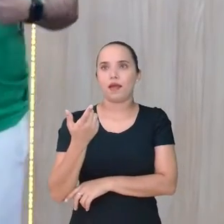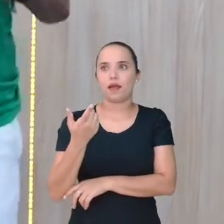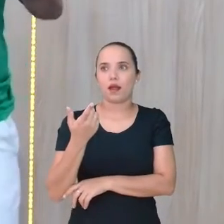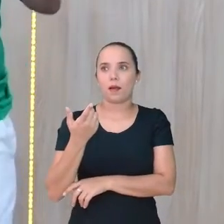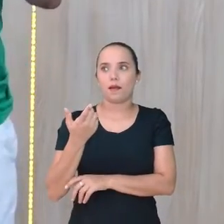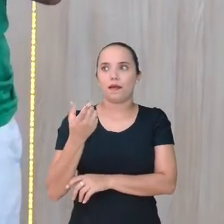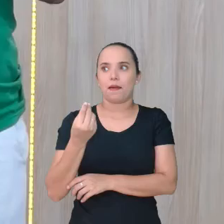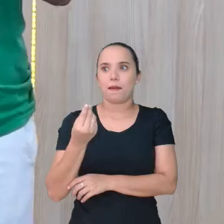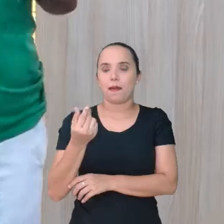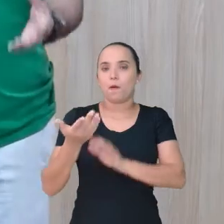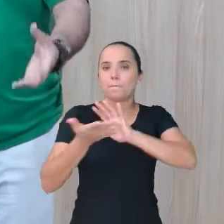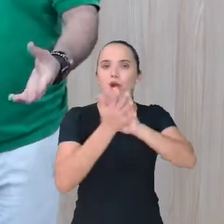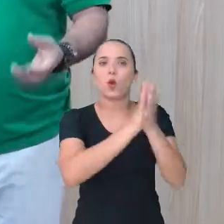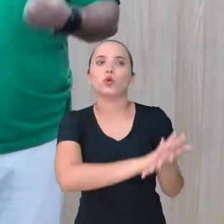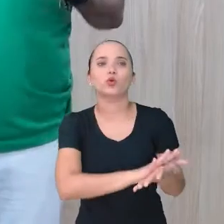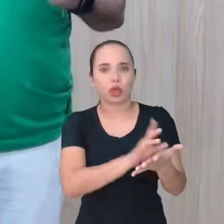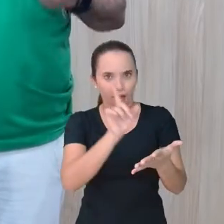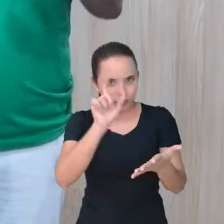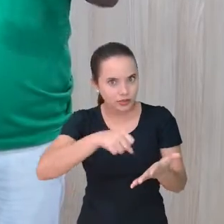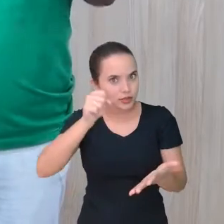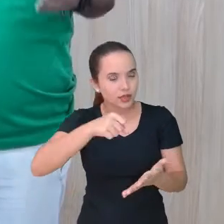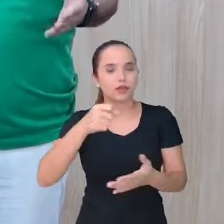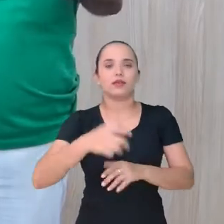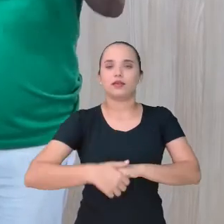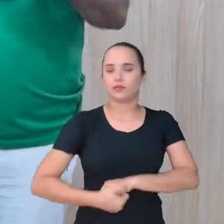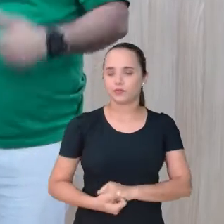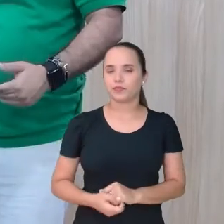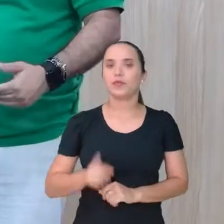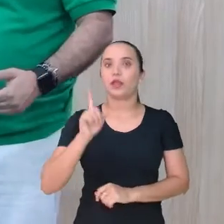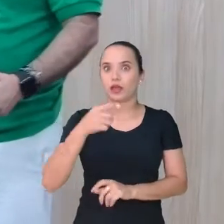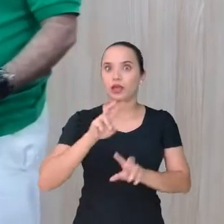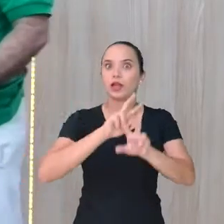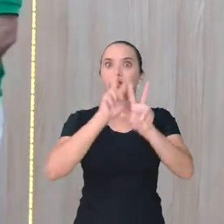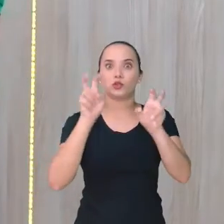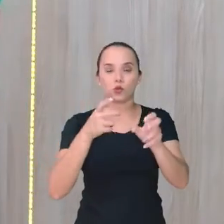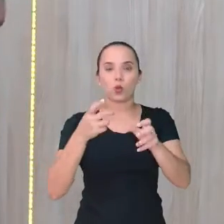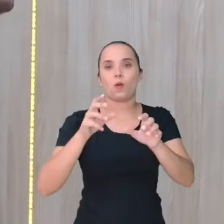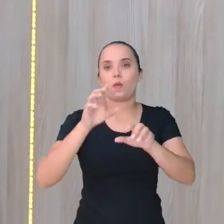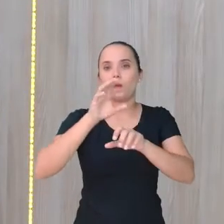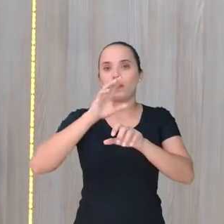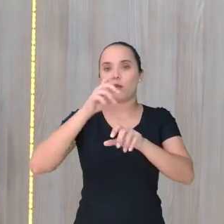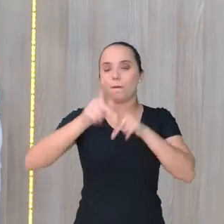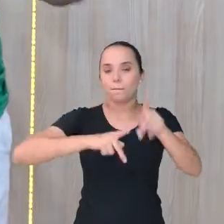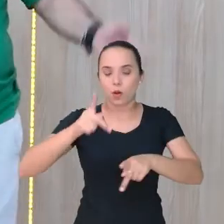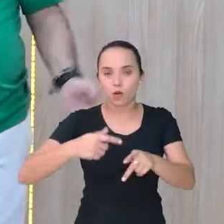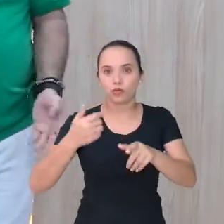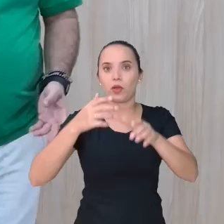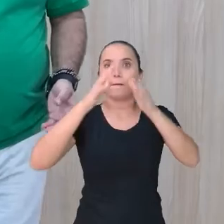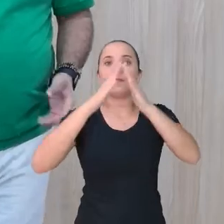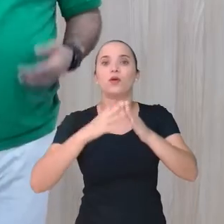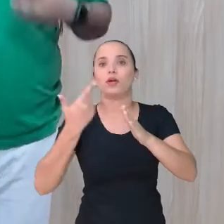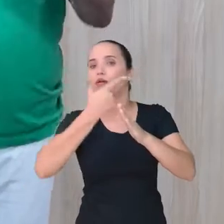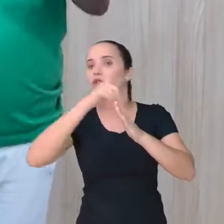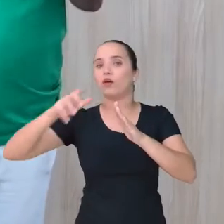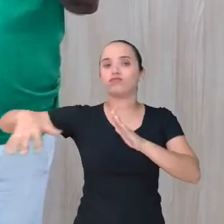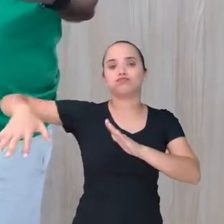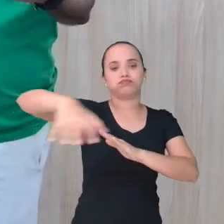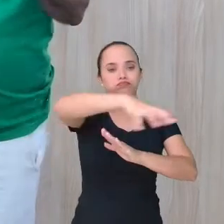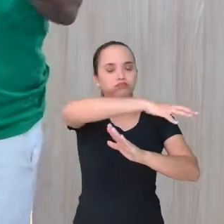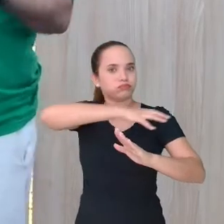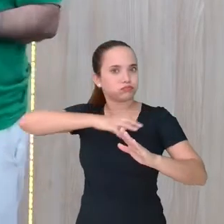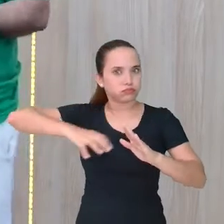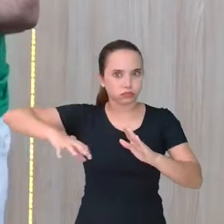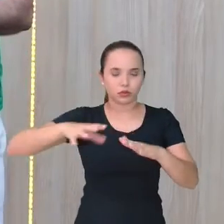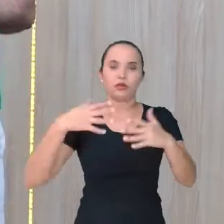né, um termo preconceituoso usado pelos romanos para esses povos que habitavam fora das suas fronteiras. E tratando